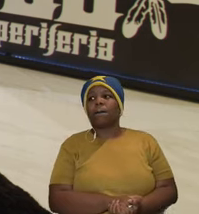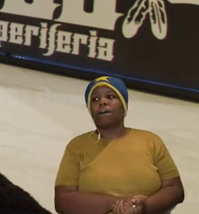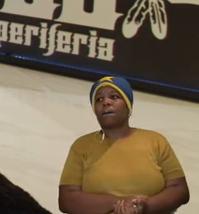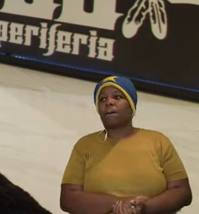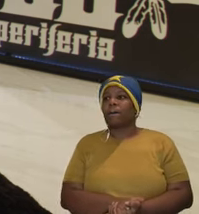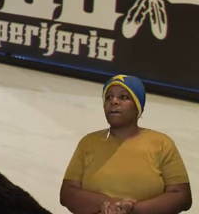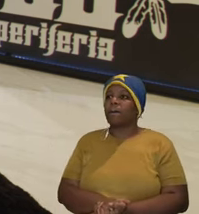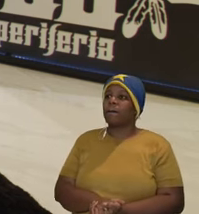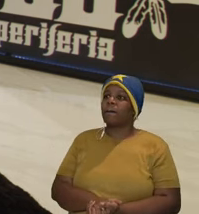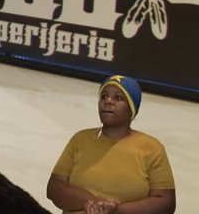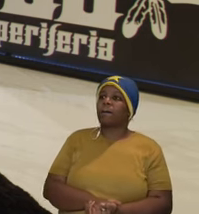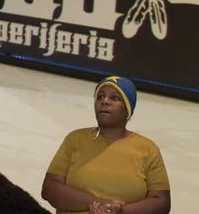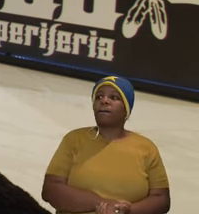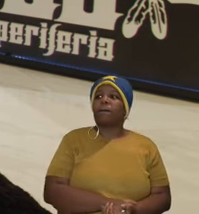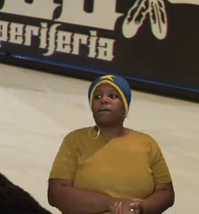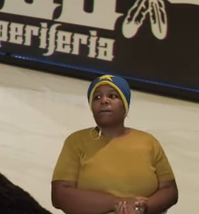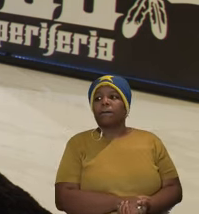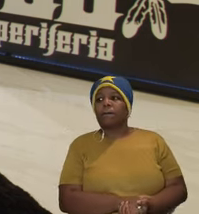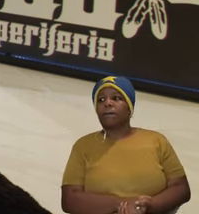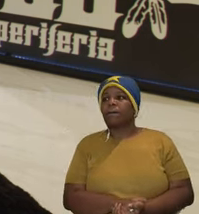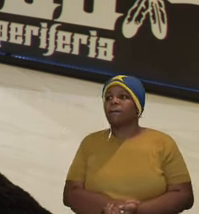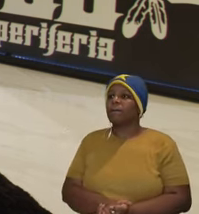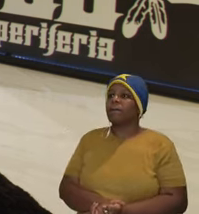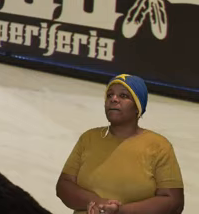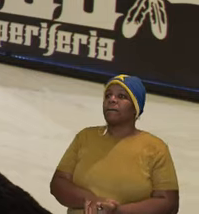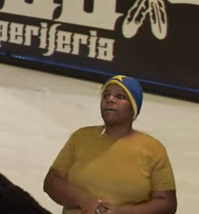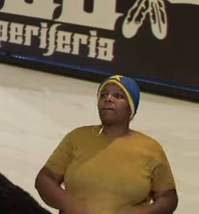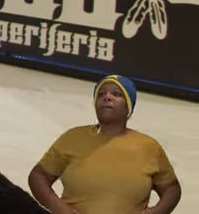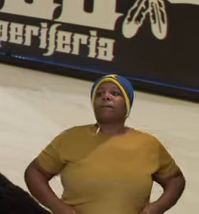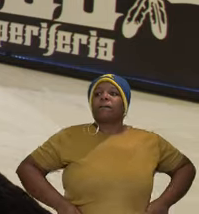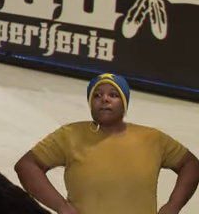Aham. É isso.